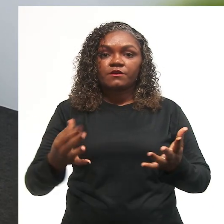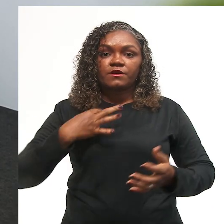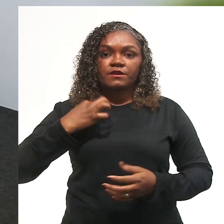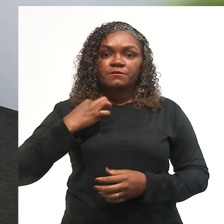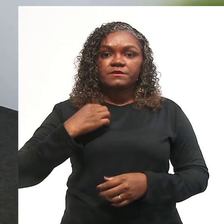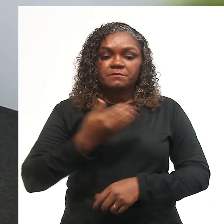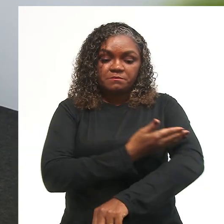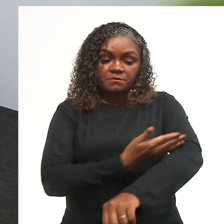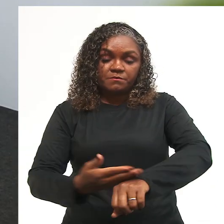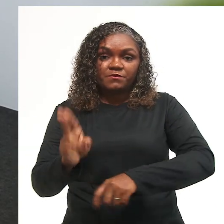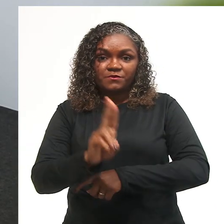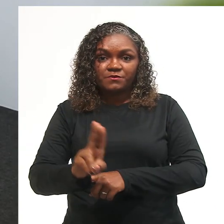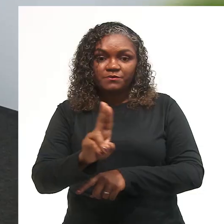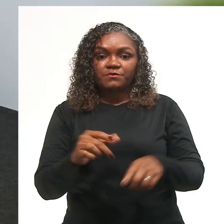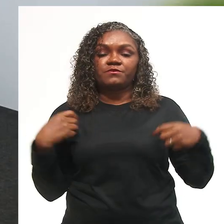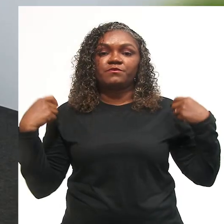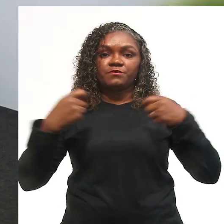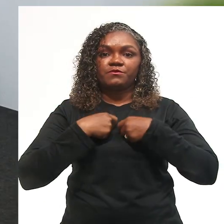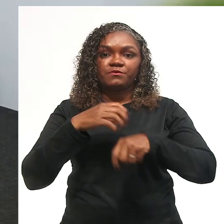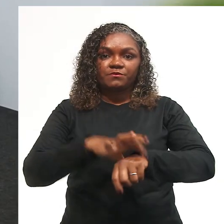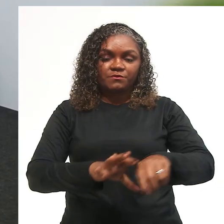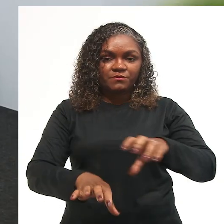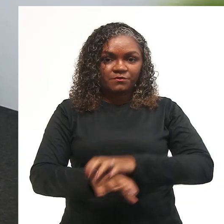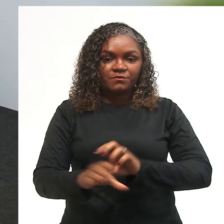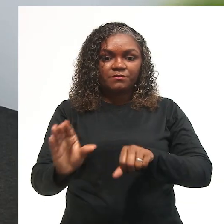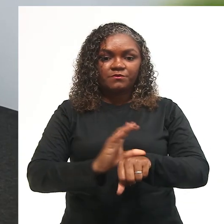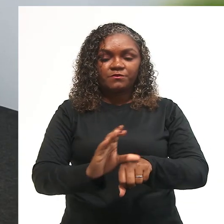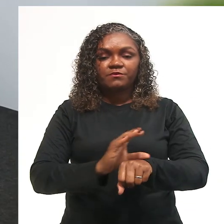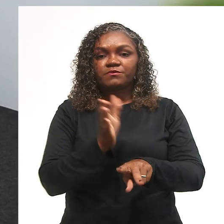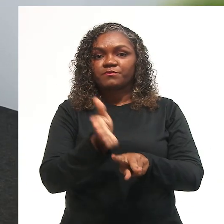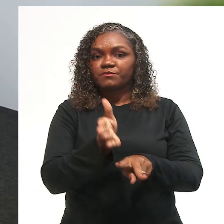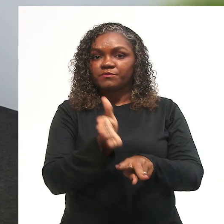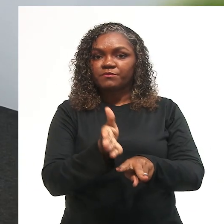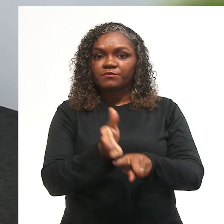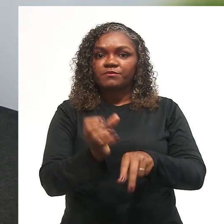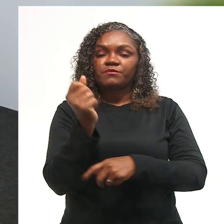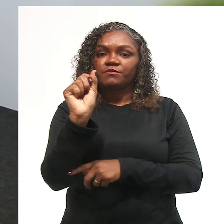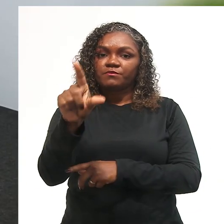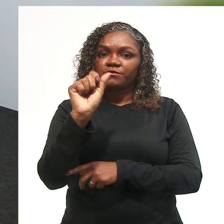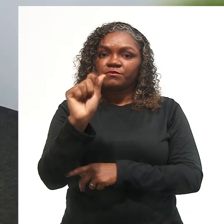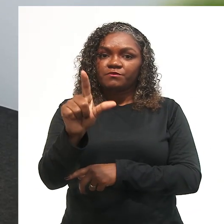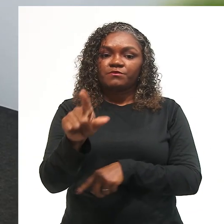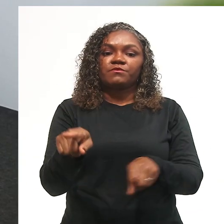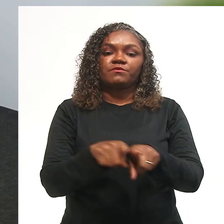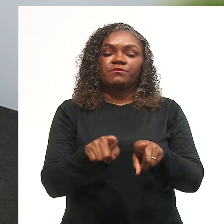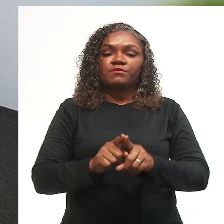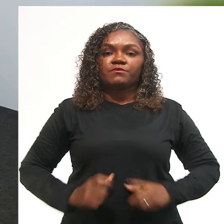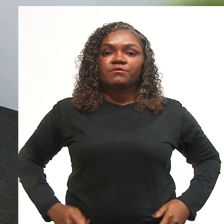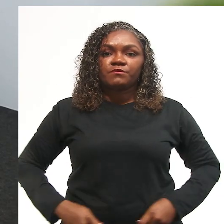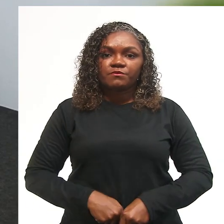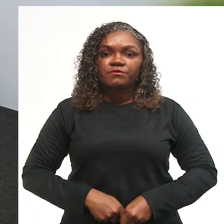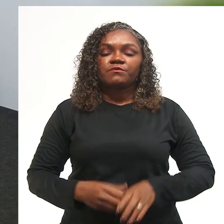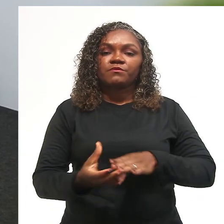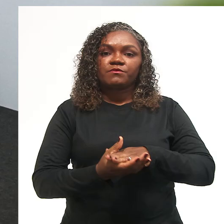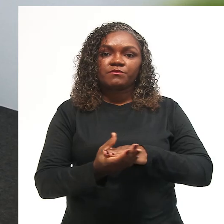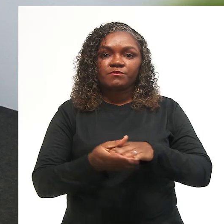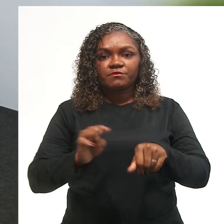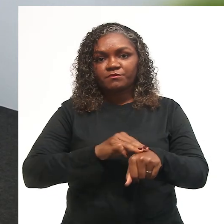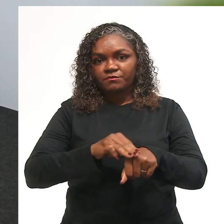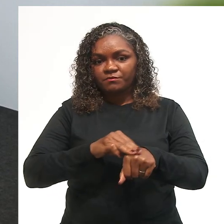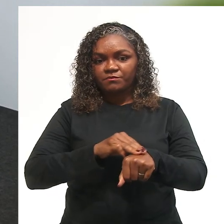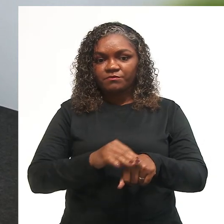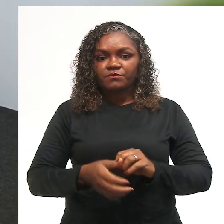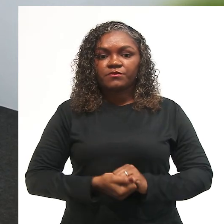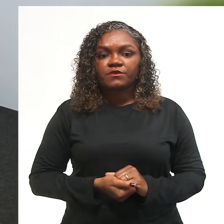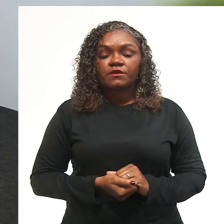branca, um blazer na cor cinza, calça jeans na cor azul e um cinto e um sapatênis na cor marrom.